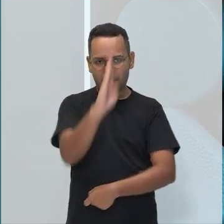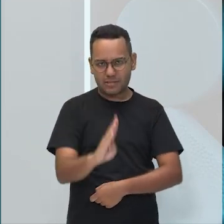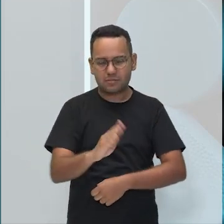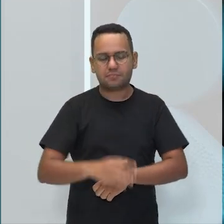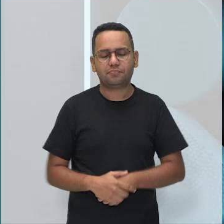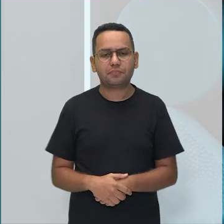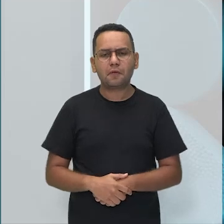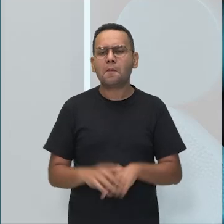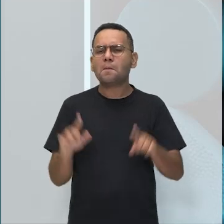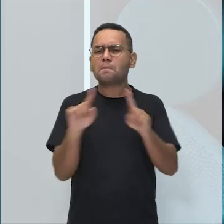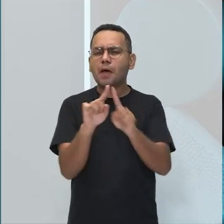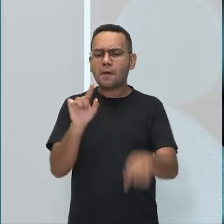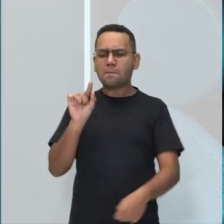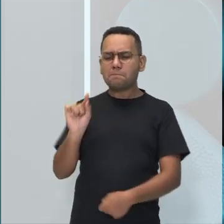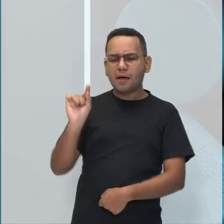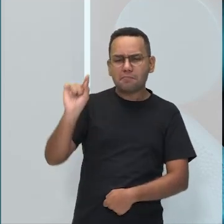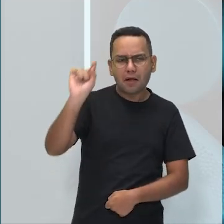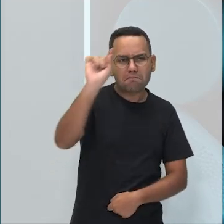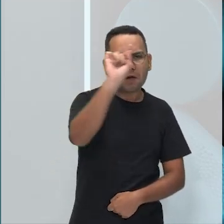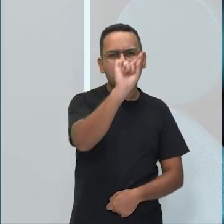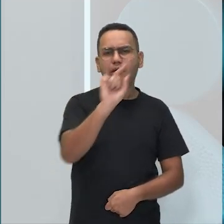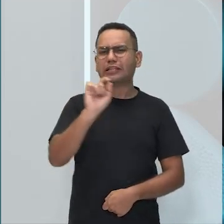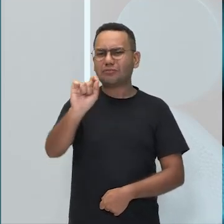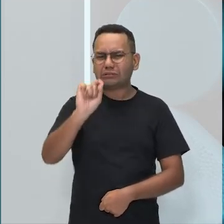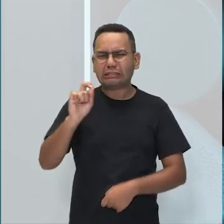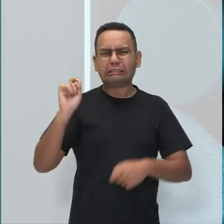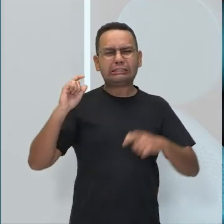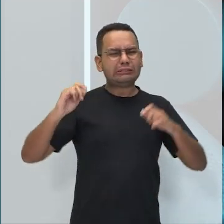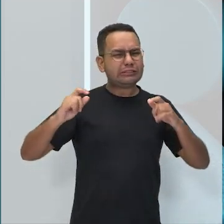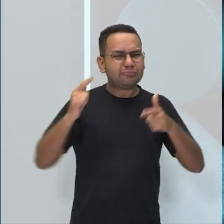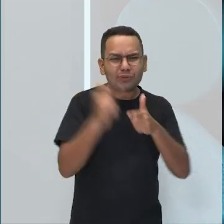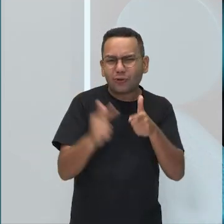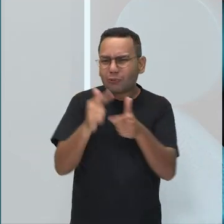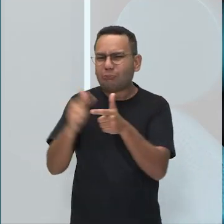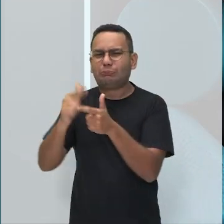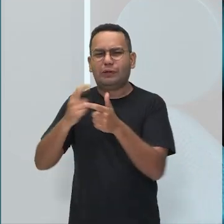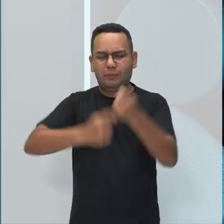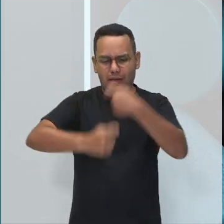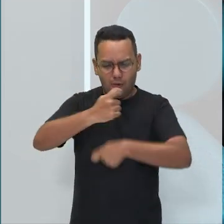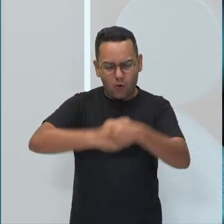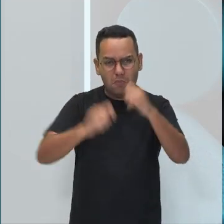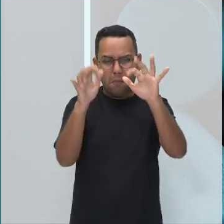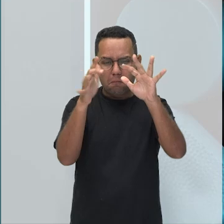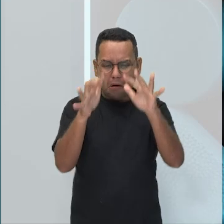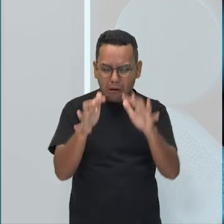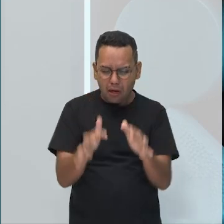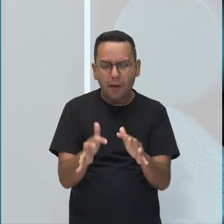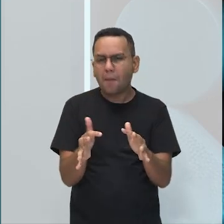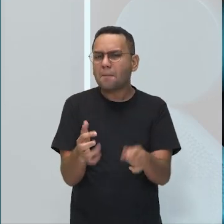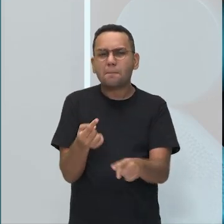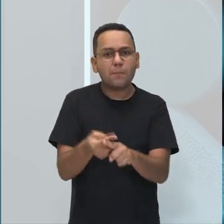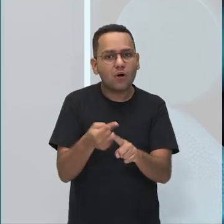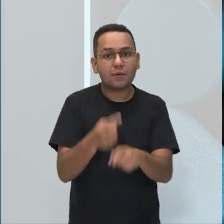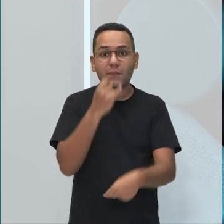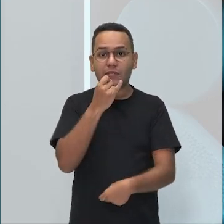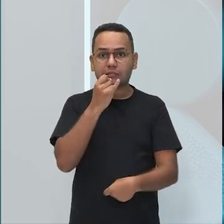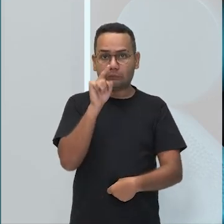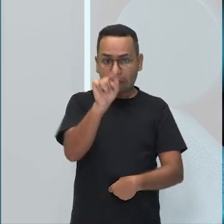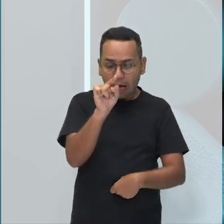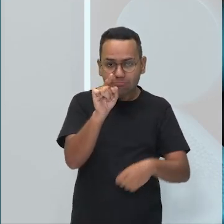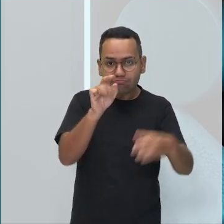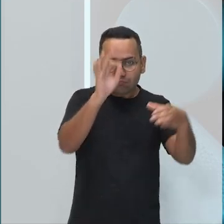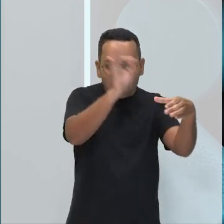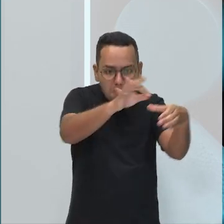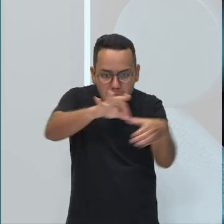que sofre as consequências da quebra da Bolsa de Nova York. Vamos ter um país que dependia muito da cultura do café e isso